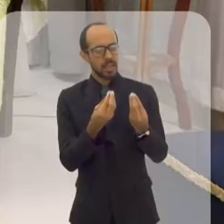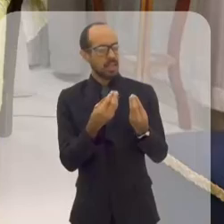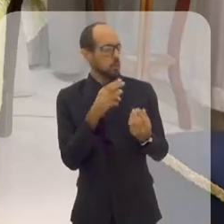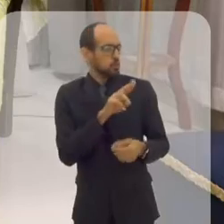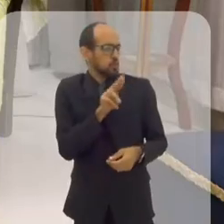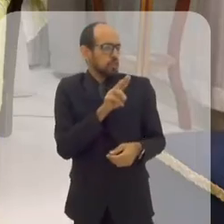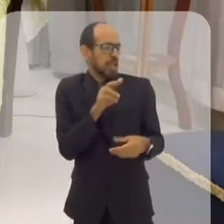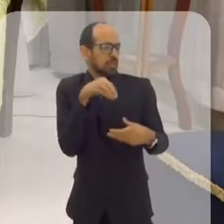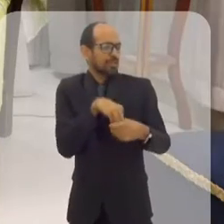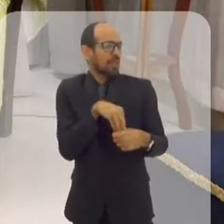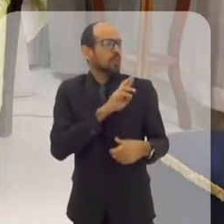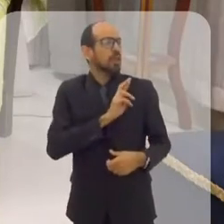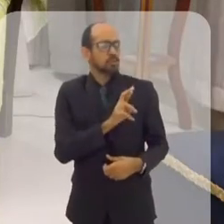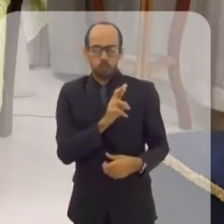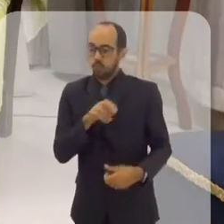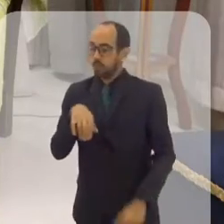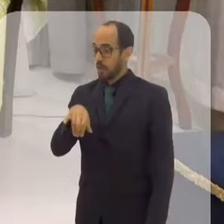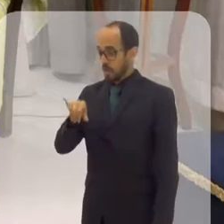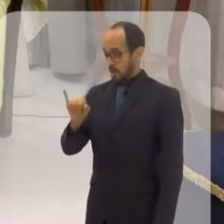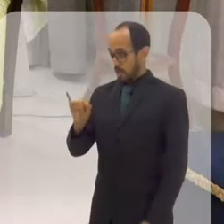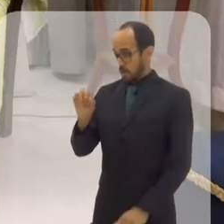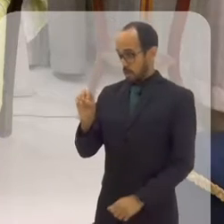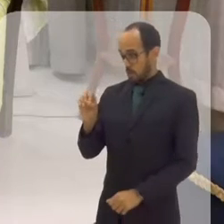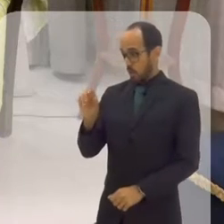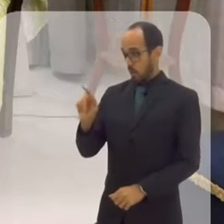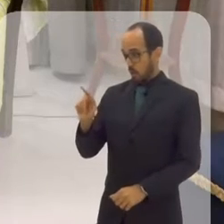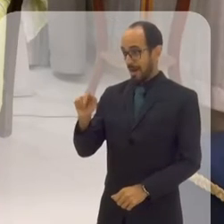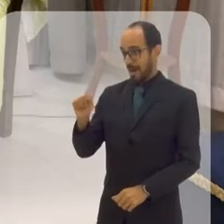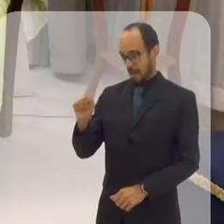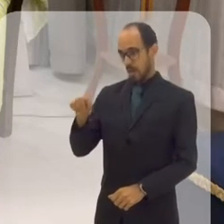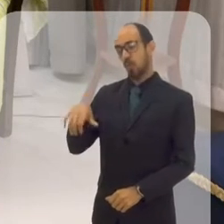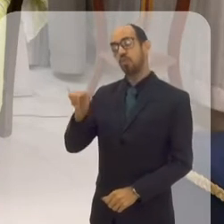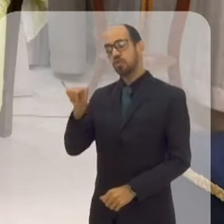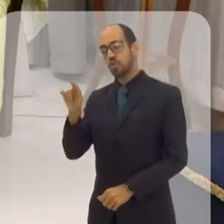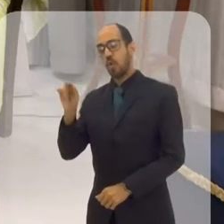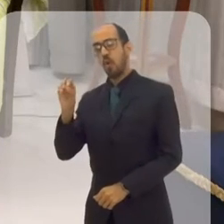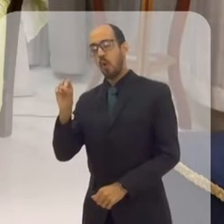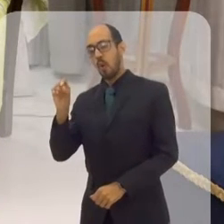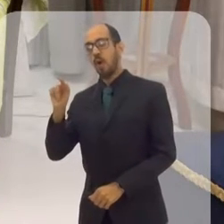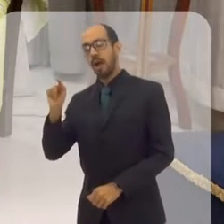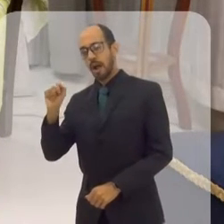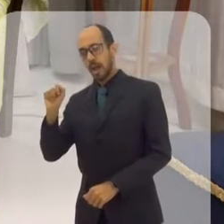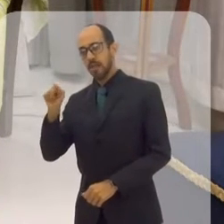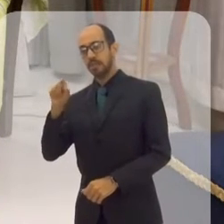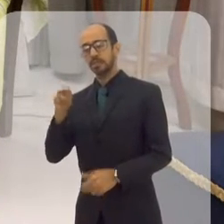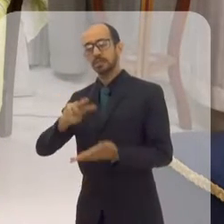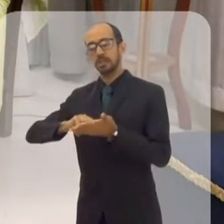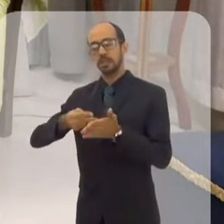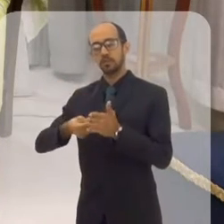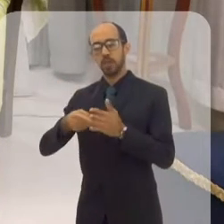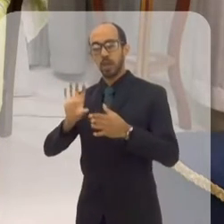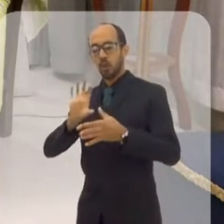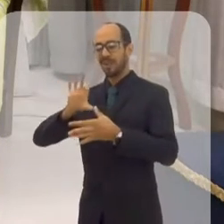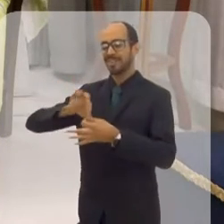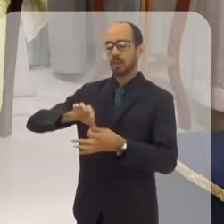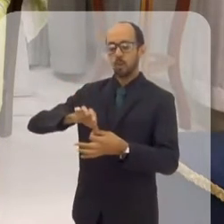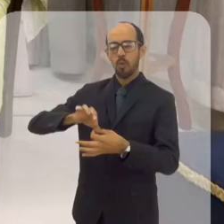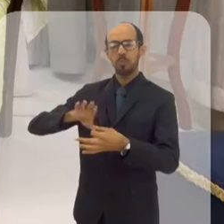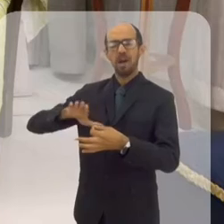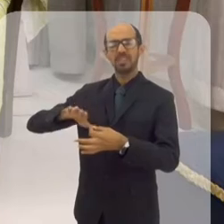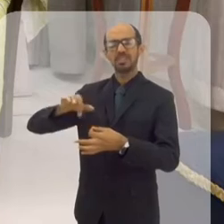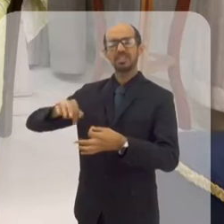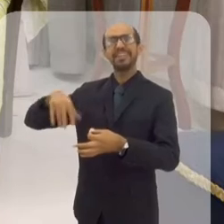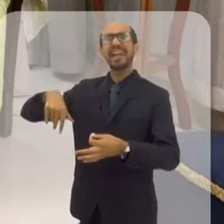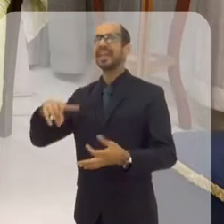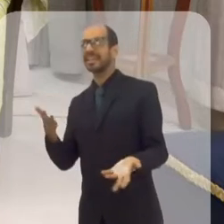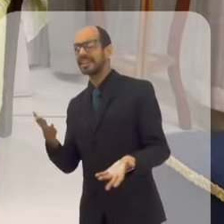religião naquele a palavra yoga significa conexão com alguém mas